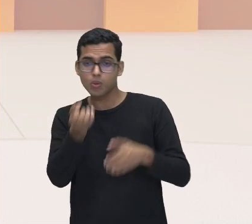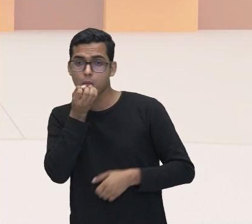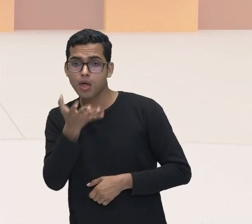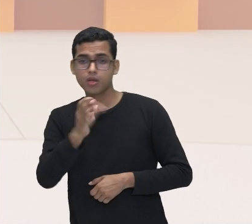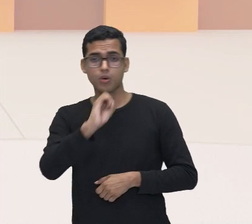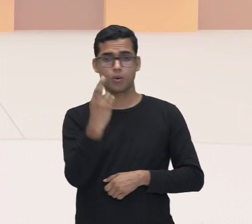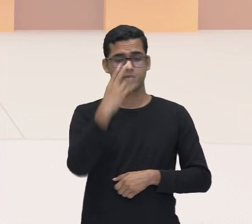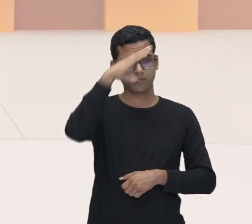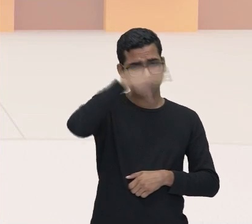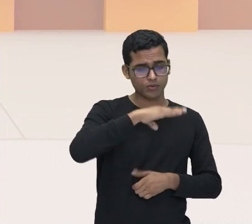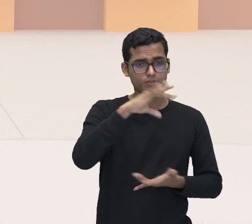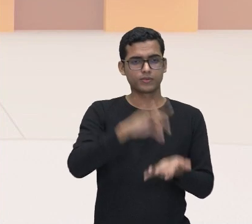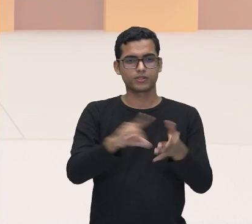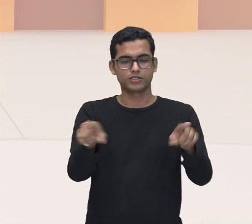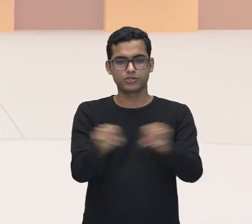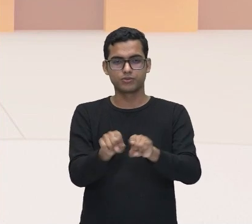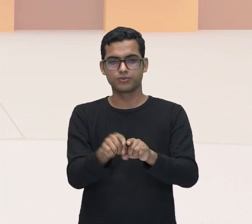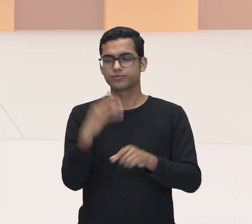exemplo, né, do